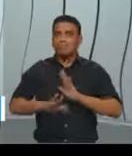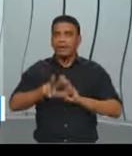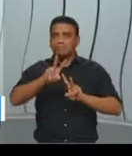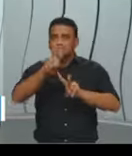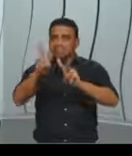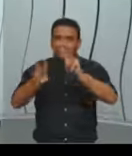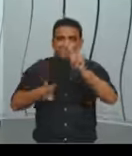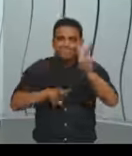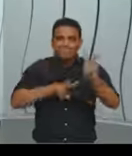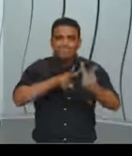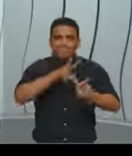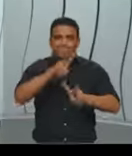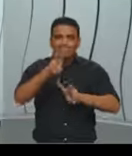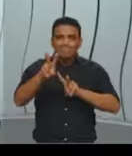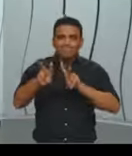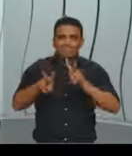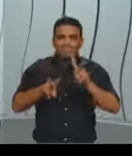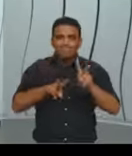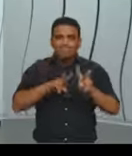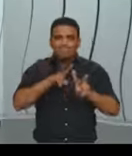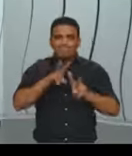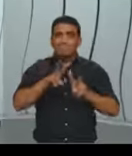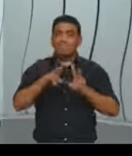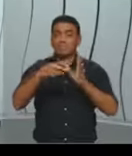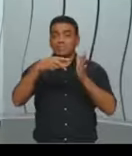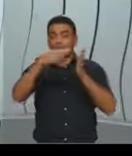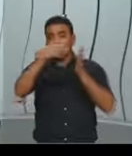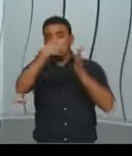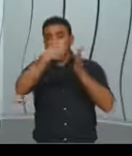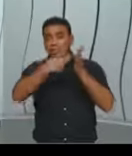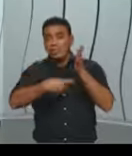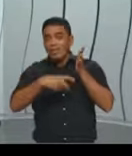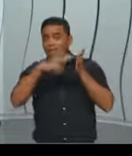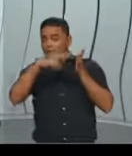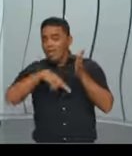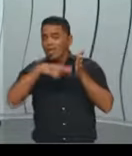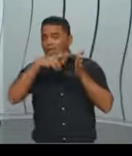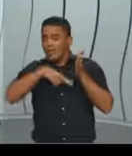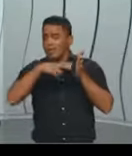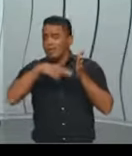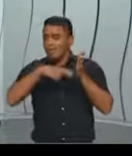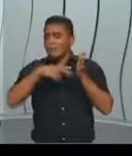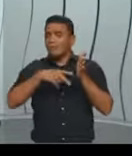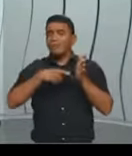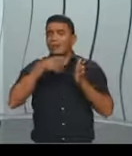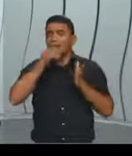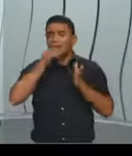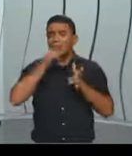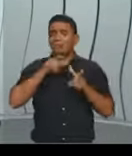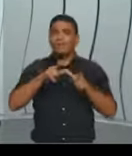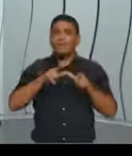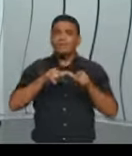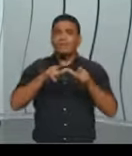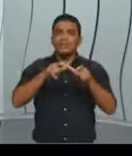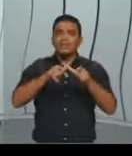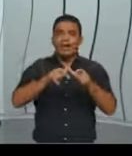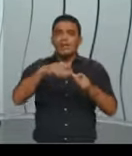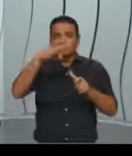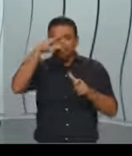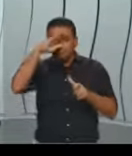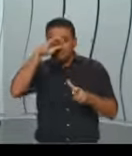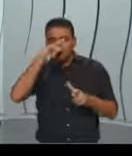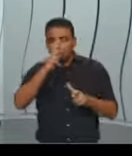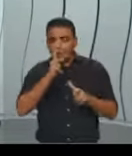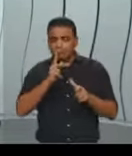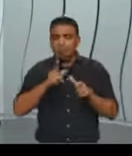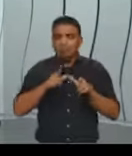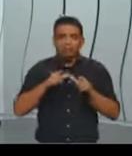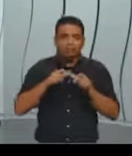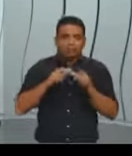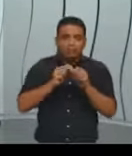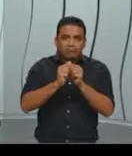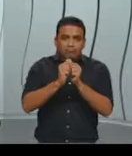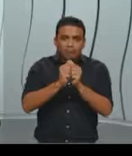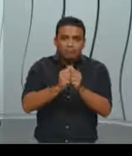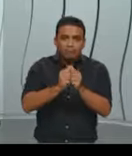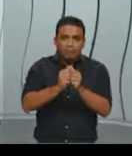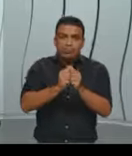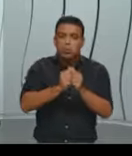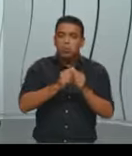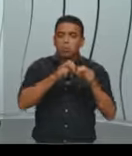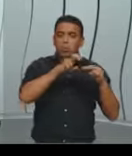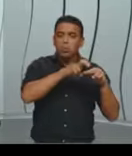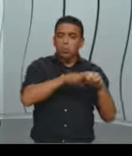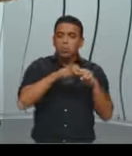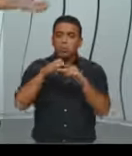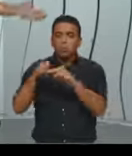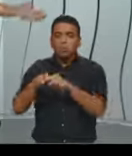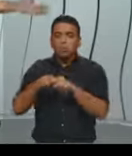no enunciado. Beleza? Se eu estou falando que eu vou viajar com Hermes e a posição não importa dessa viagem,